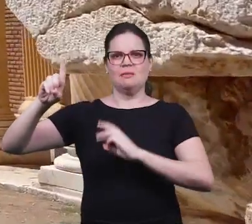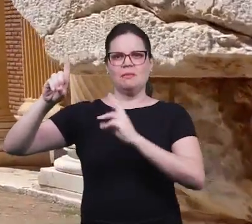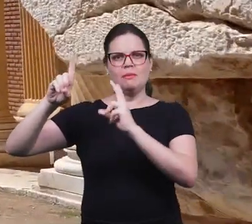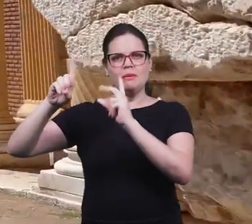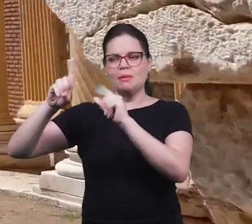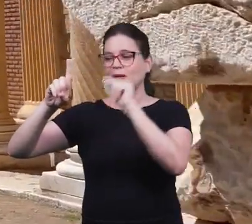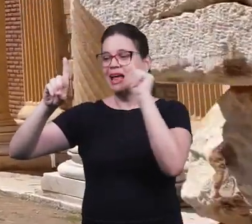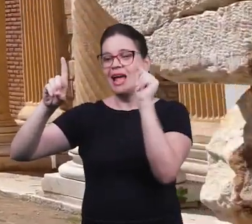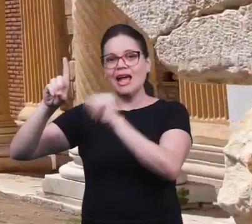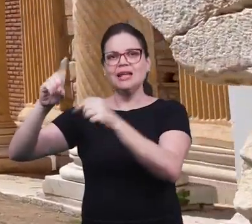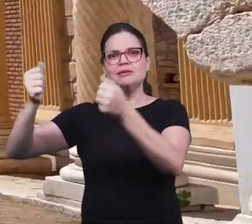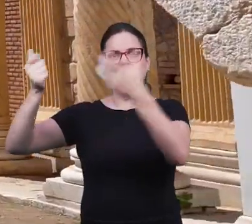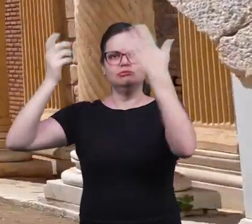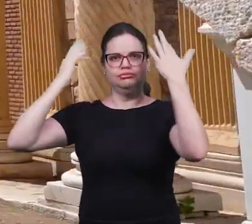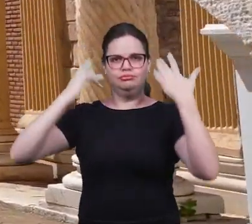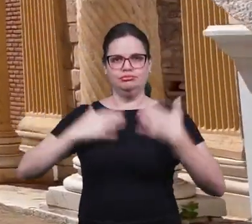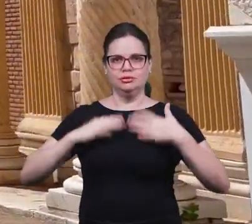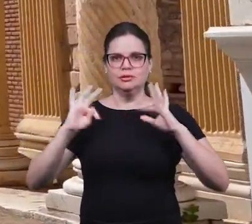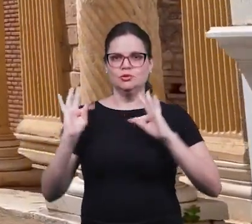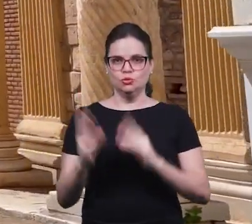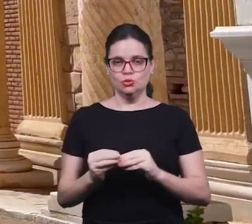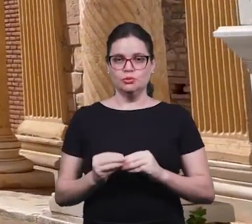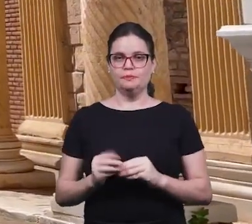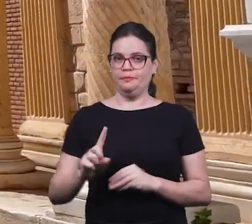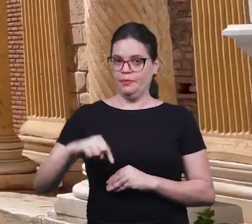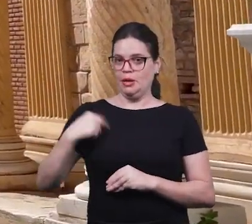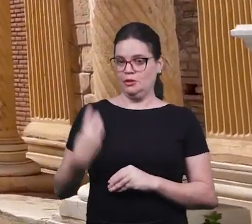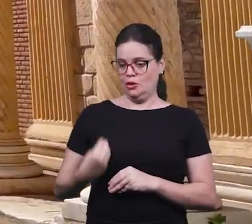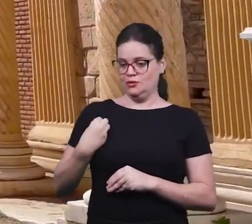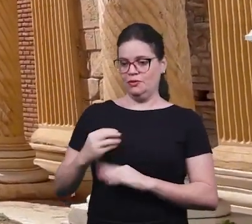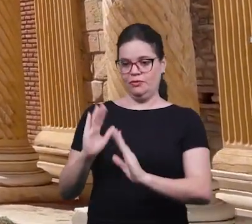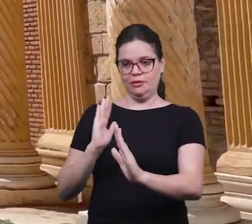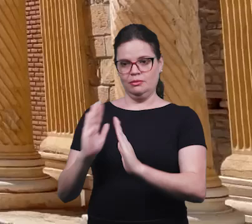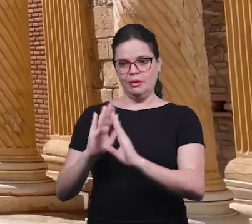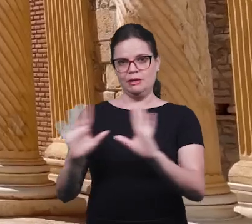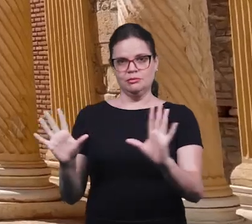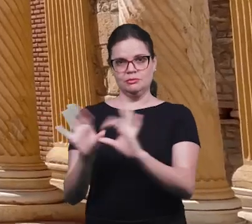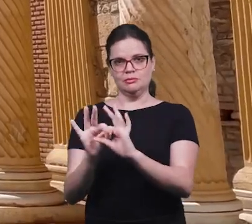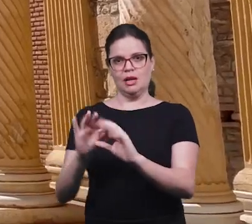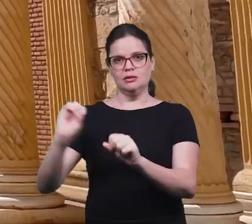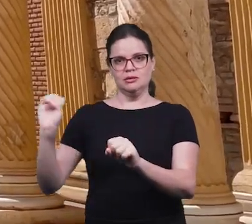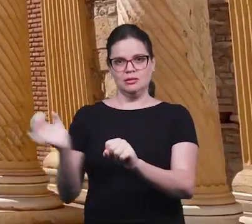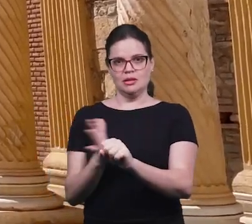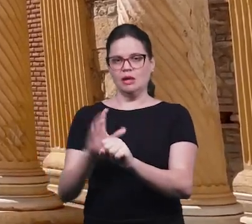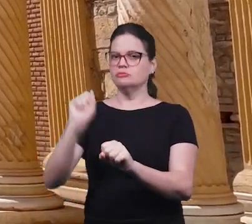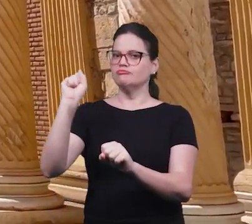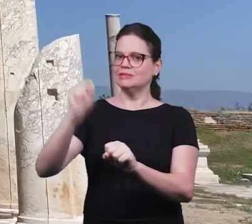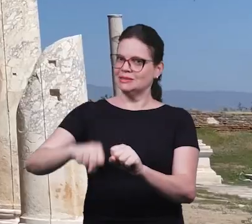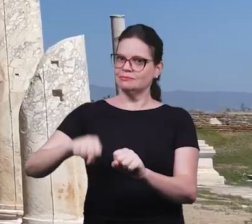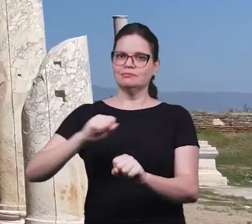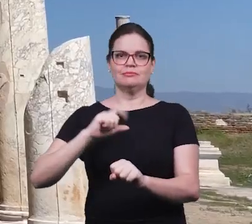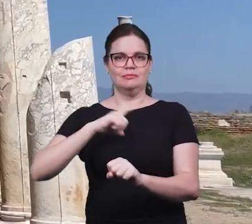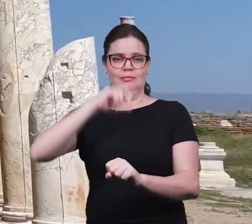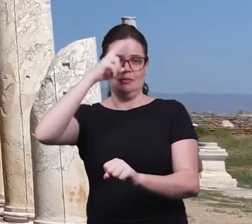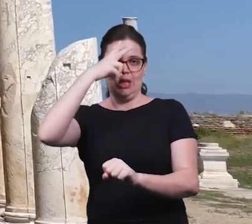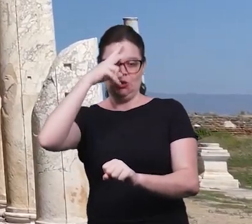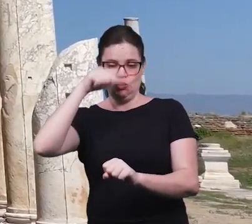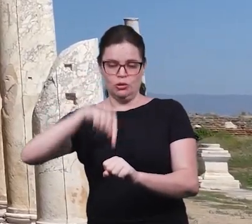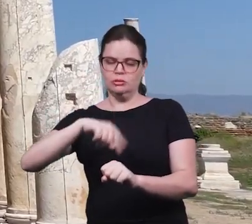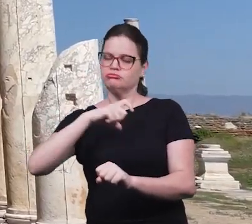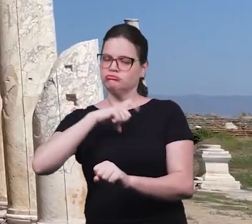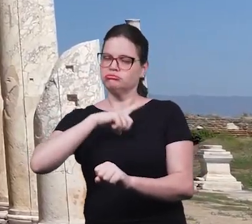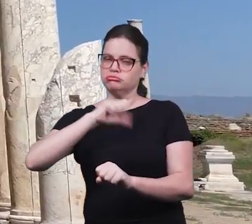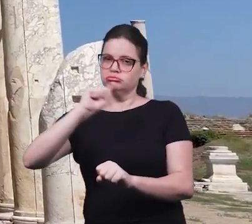aí. Estamos inseridos em Sardes? Estamos. Aí você diz assim, há uma história? Há uma história. No